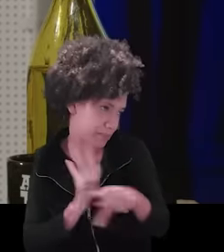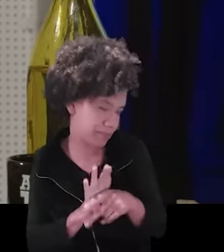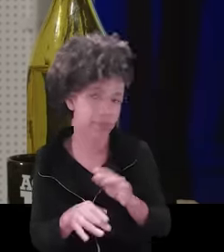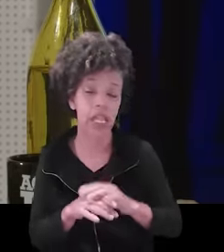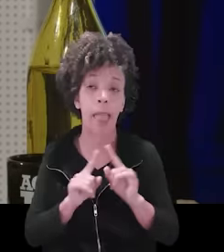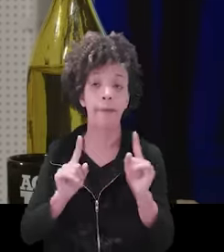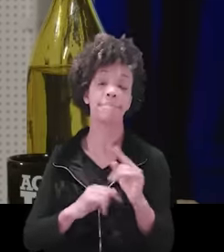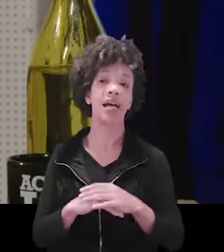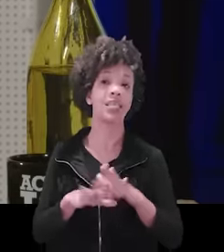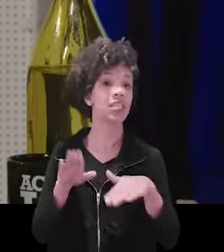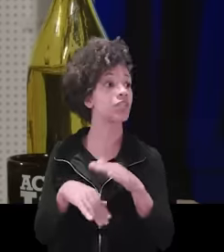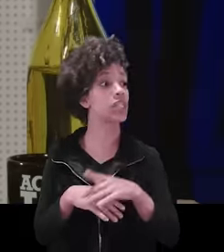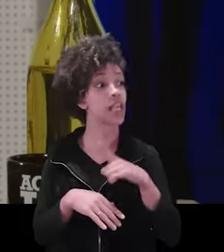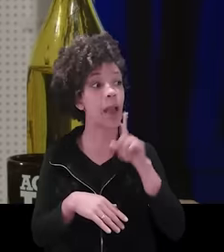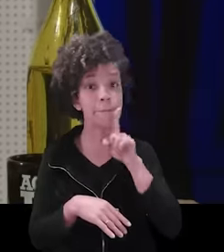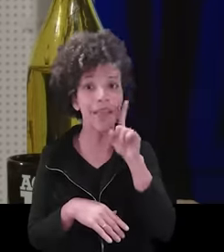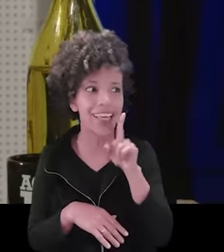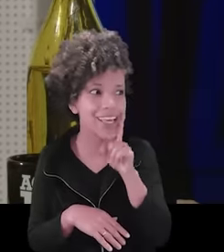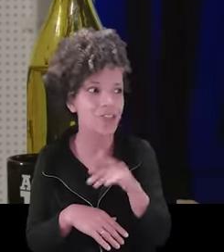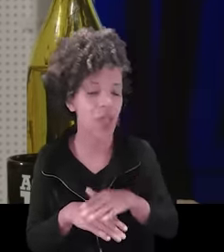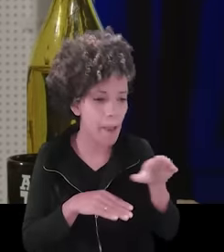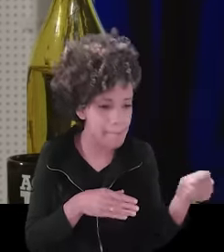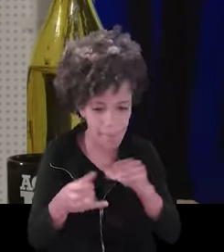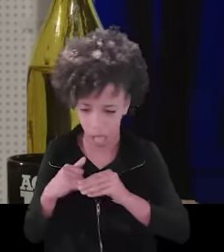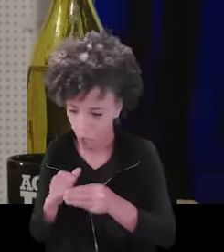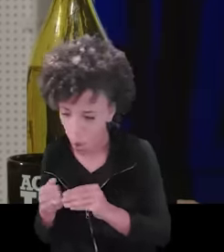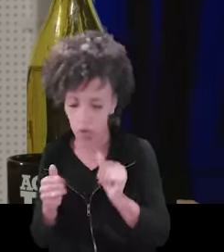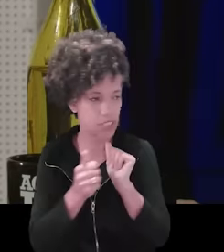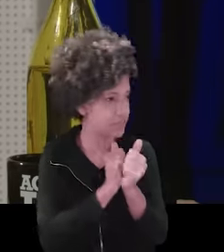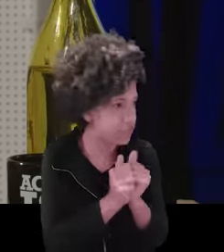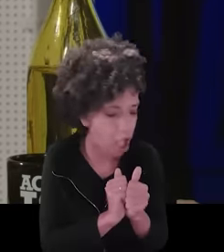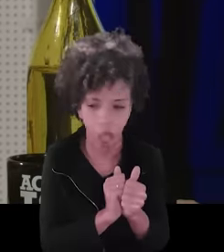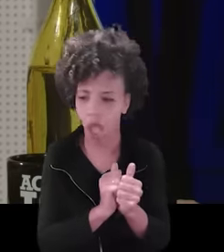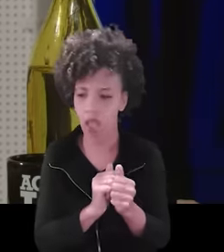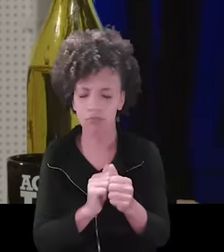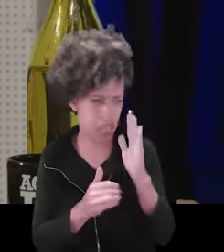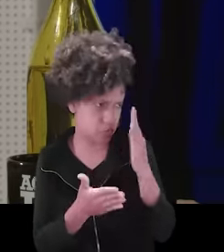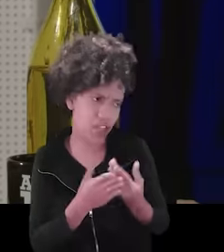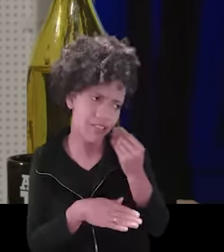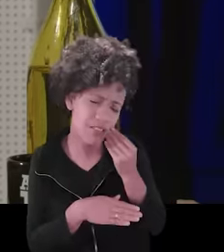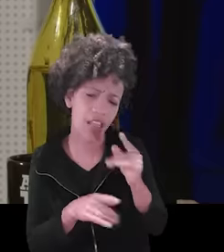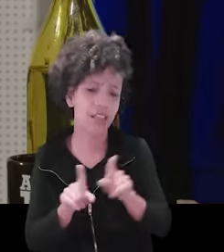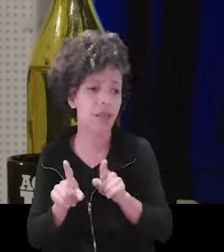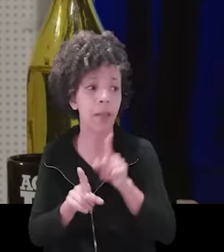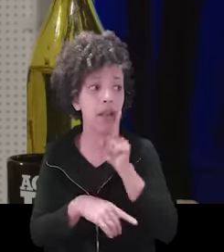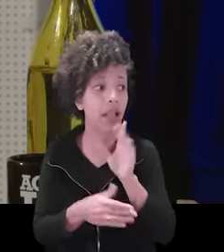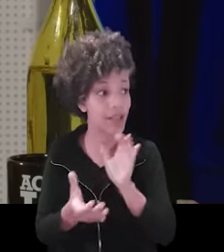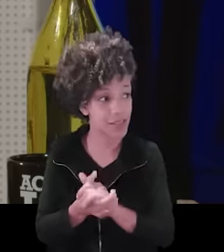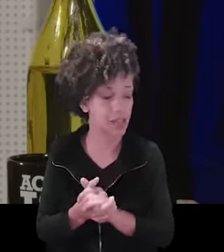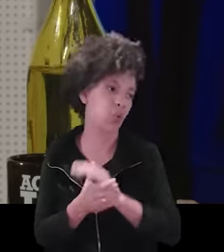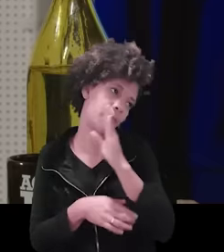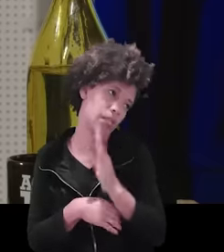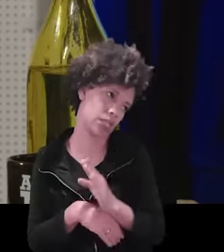nossa comida e às vezes você tá lá e tem americanos tentando tempo né Pega nosso feijão pega nosso arroz eles Eu acredito que ele extensão e tem muito